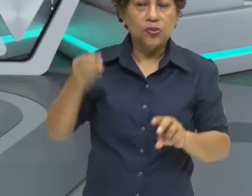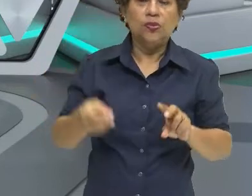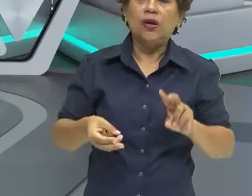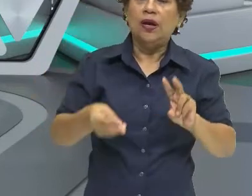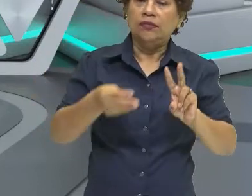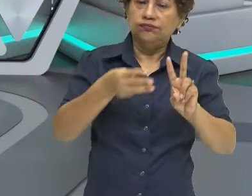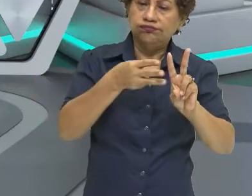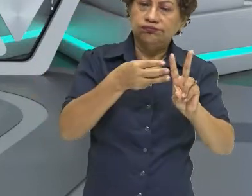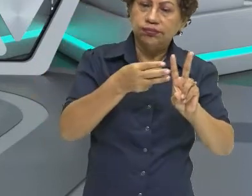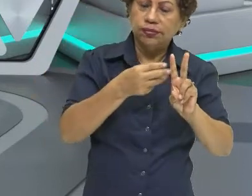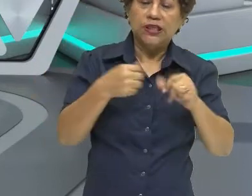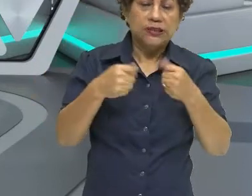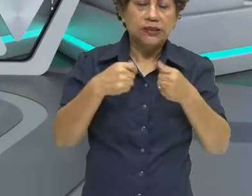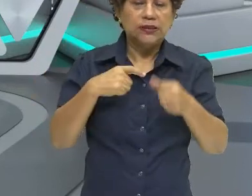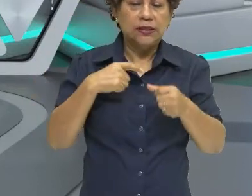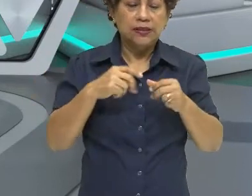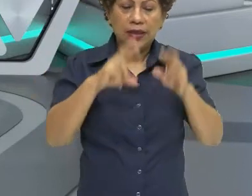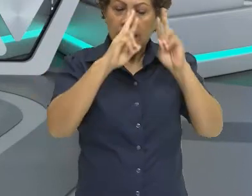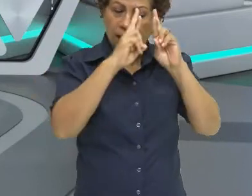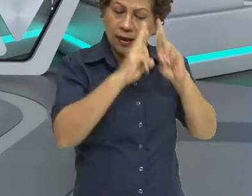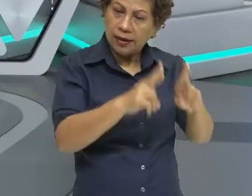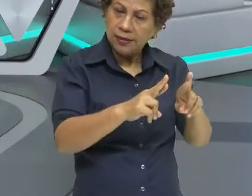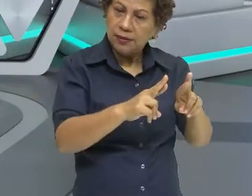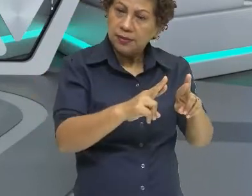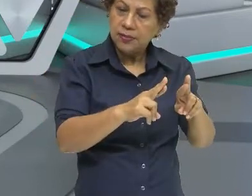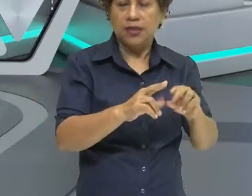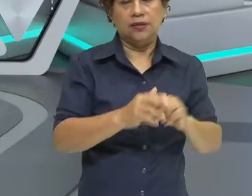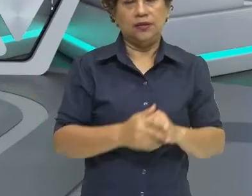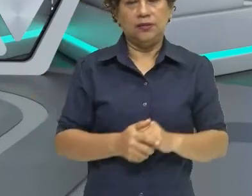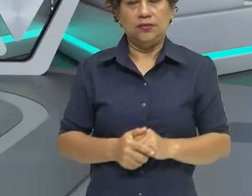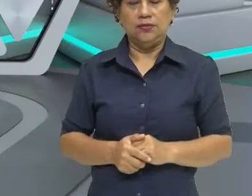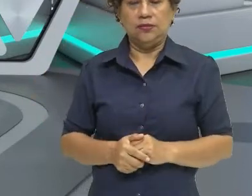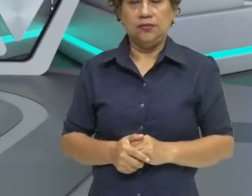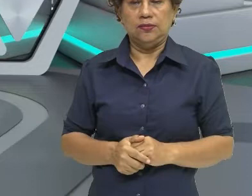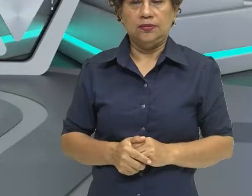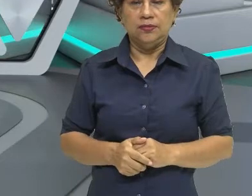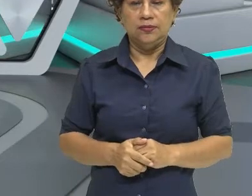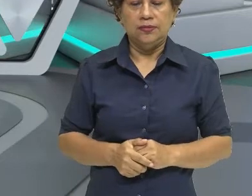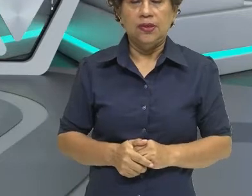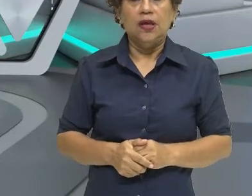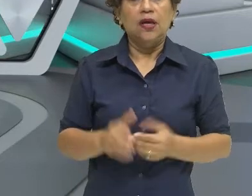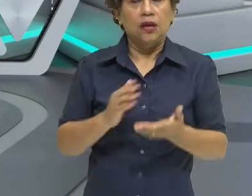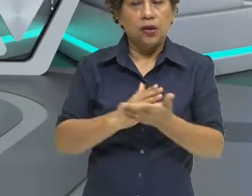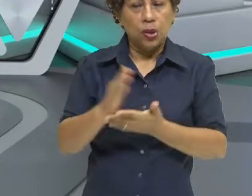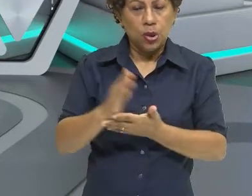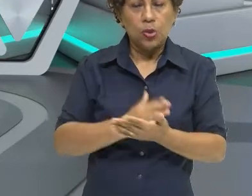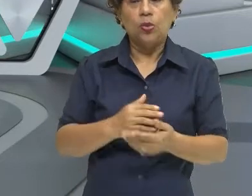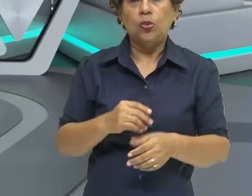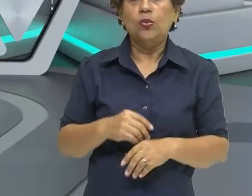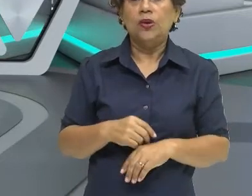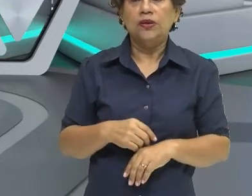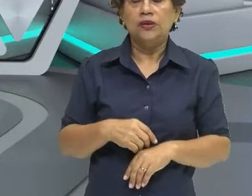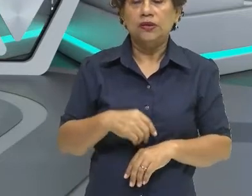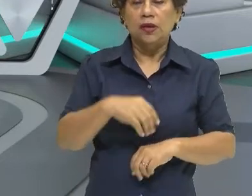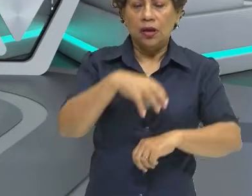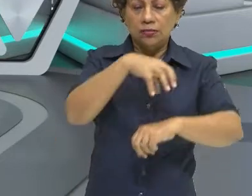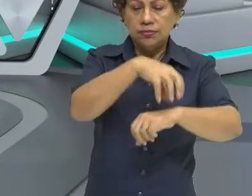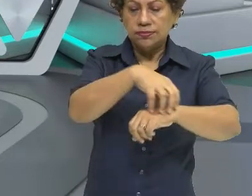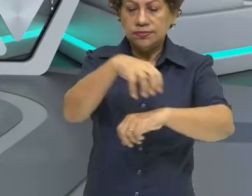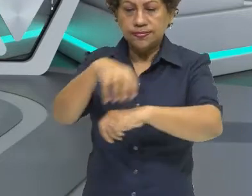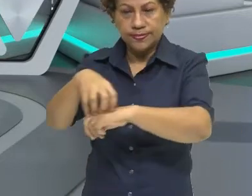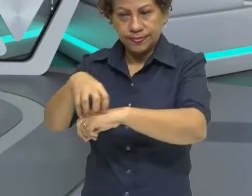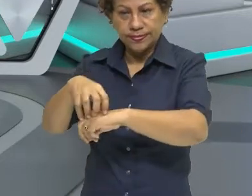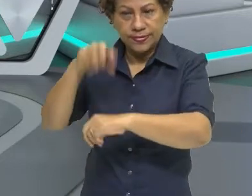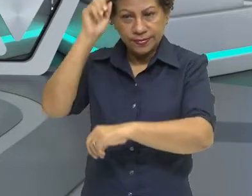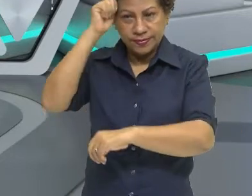a forma como as mulheres africanas organizam, né? Algumas tribos africanas que têm alguns elementos específicos